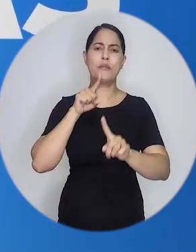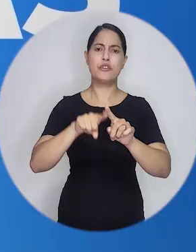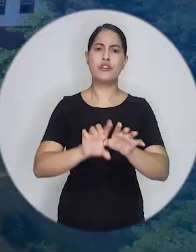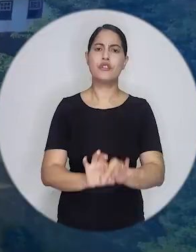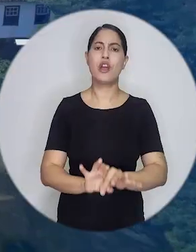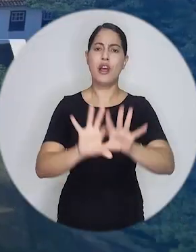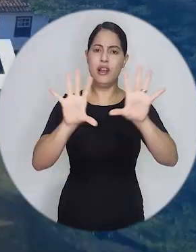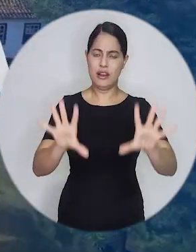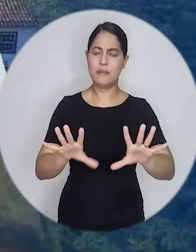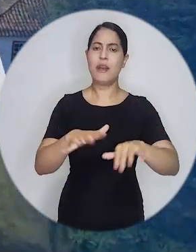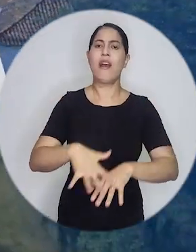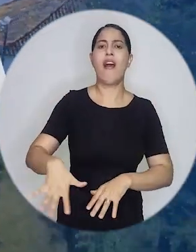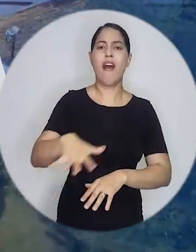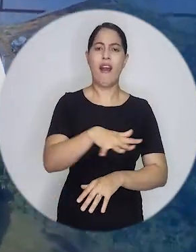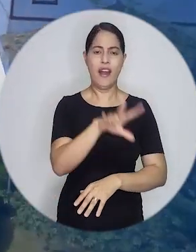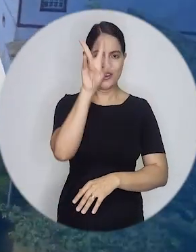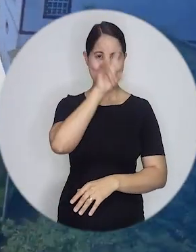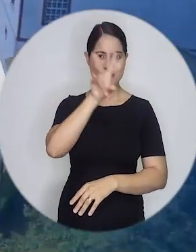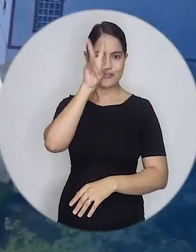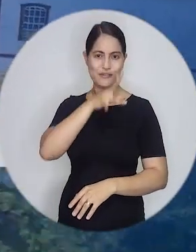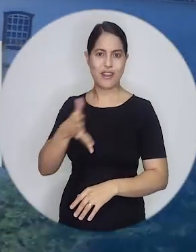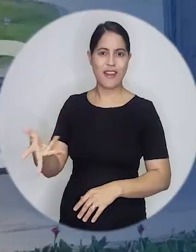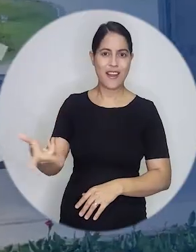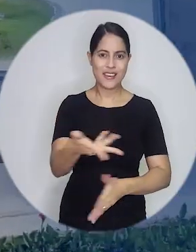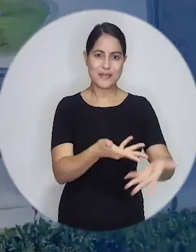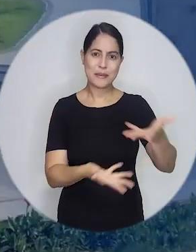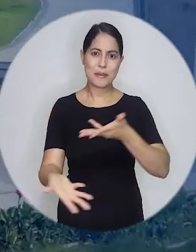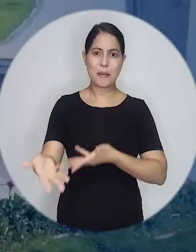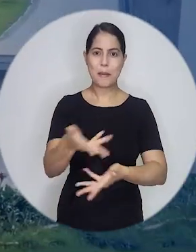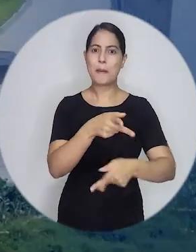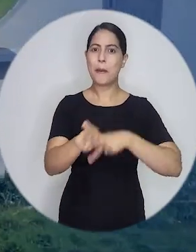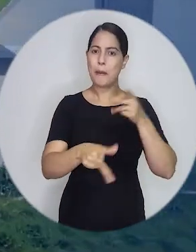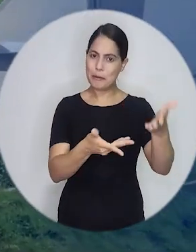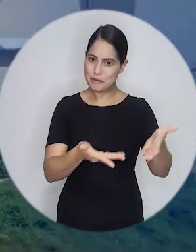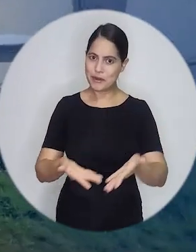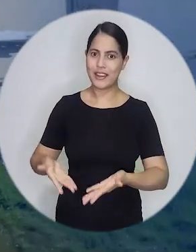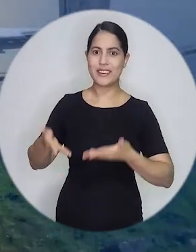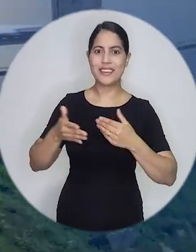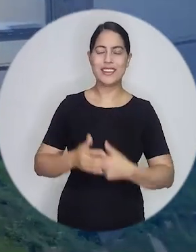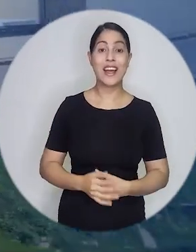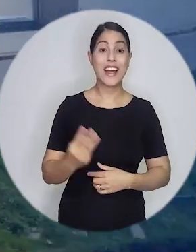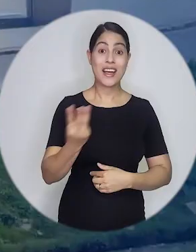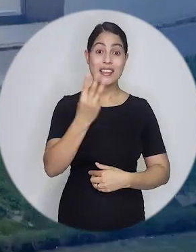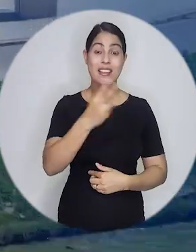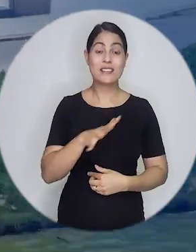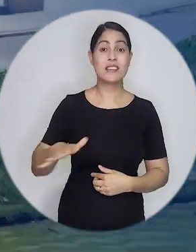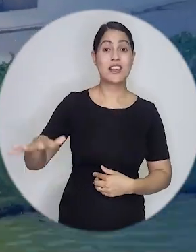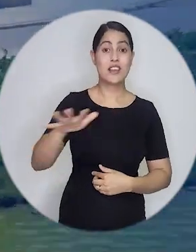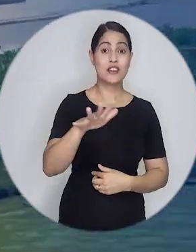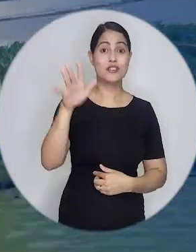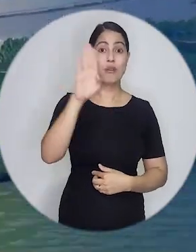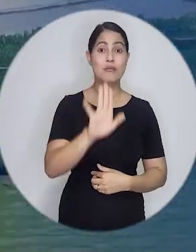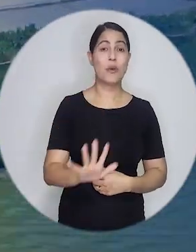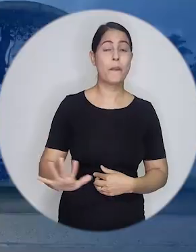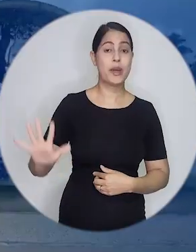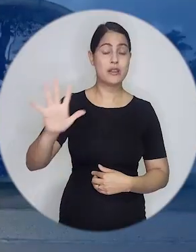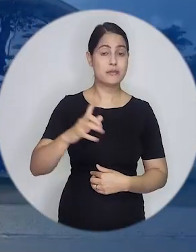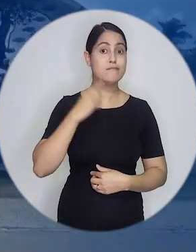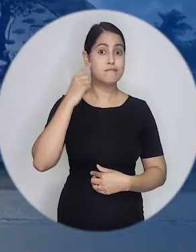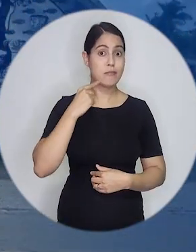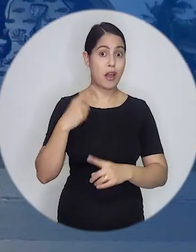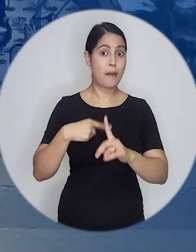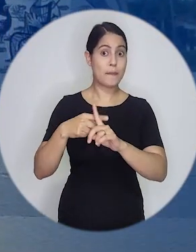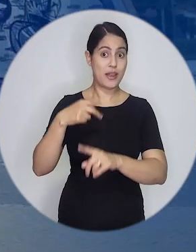Gerais. Berço de lutas pela liberdade, terra de história, cultura rica e povo acolhedor. E o terceiro